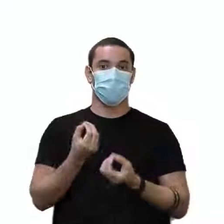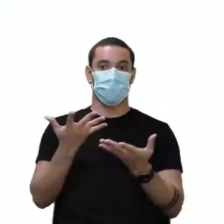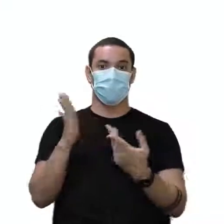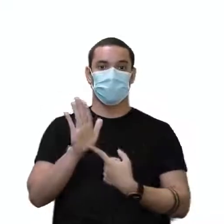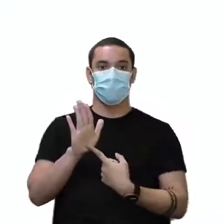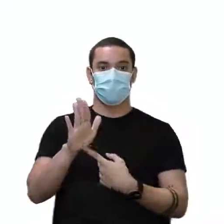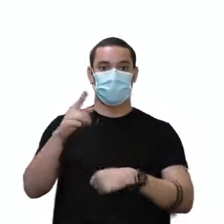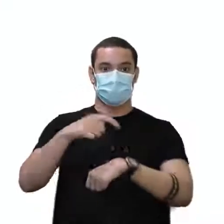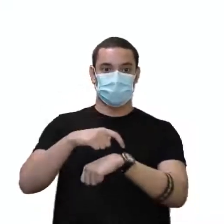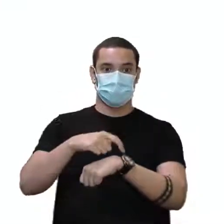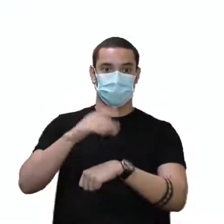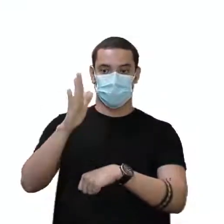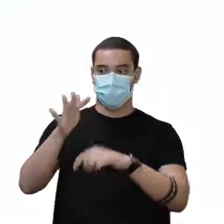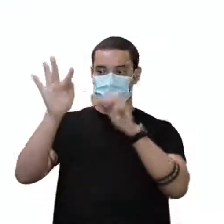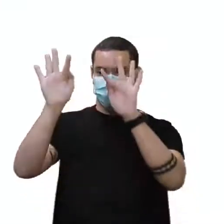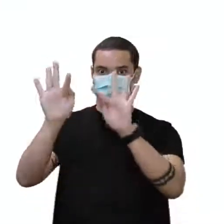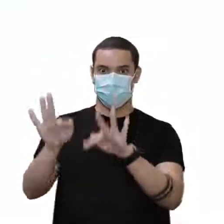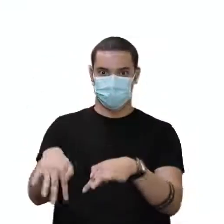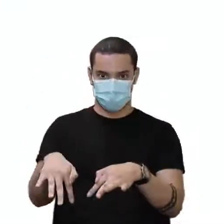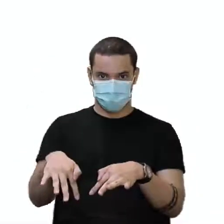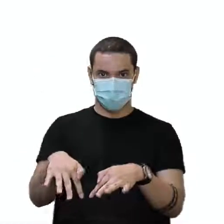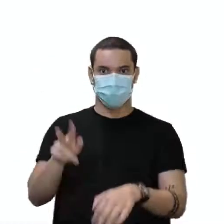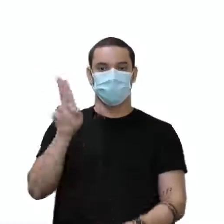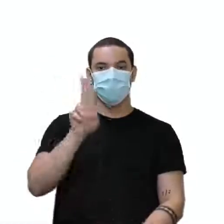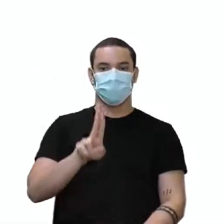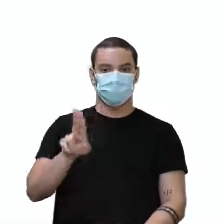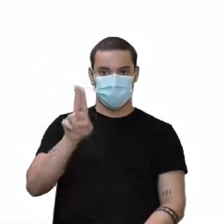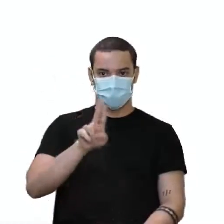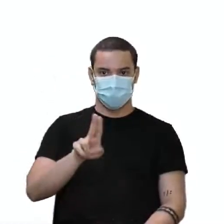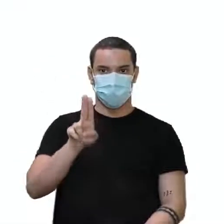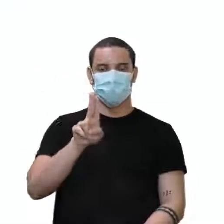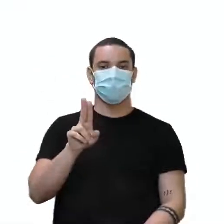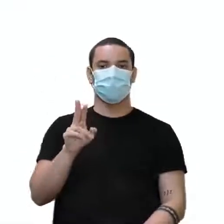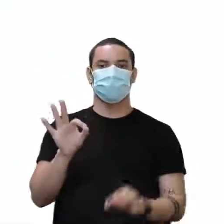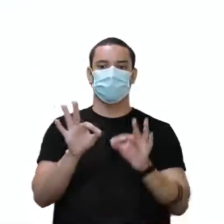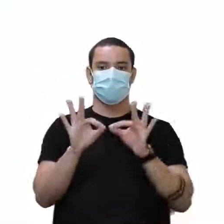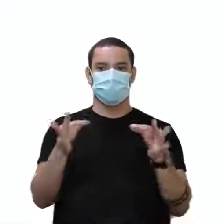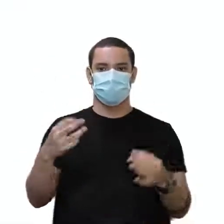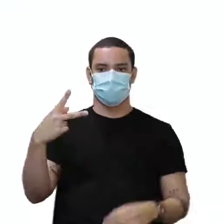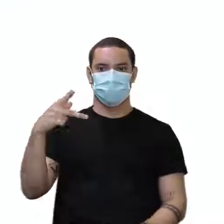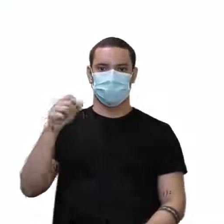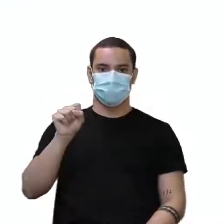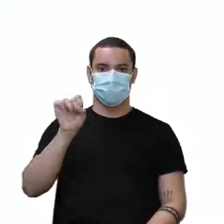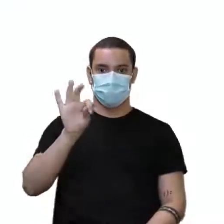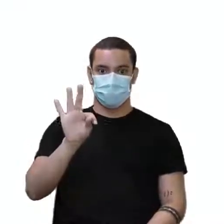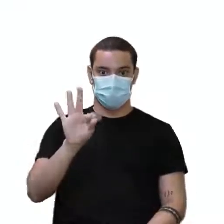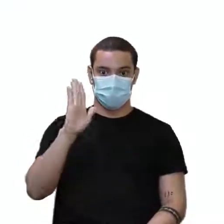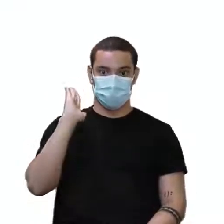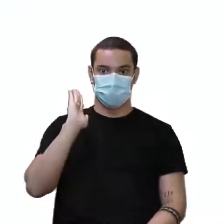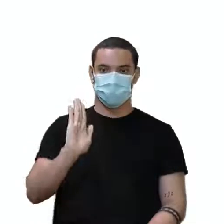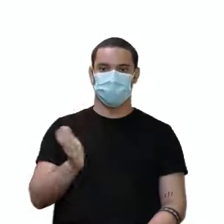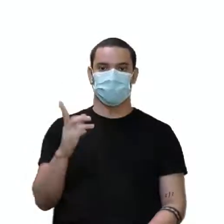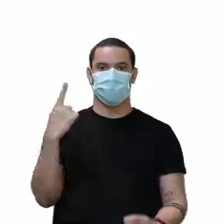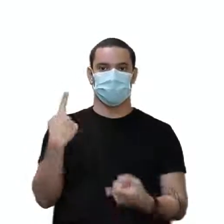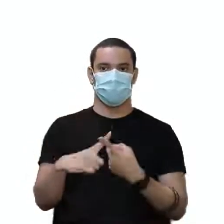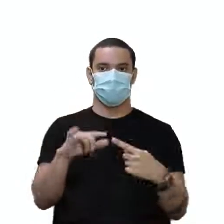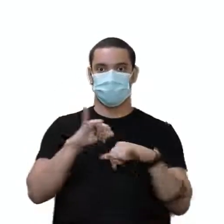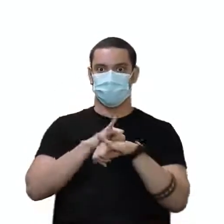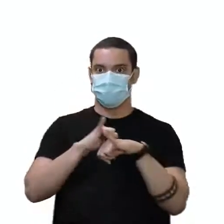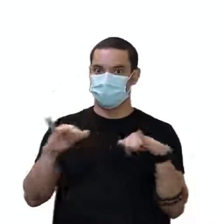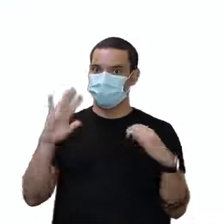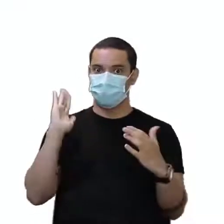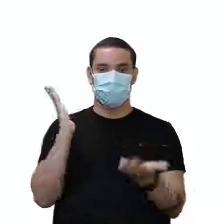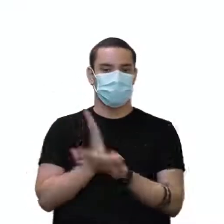indicam tempo finalizado, a gente vai usar o simple past. Tudo que indica um tempo finalizado, a gente usa o simple past,